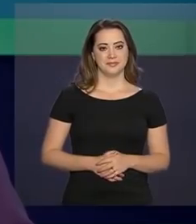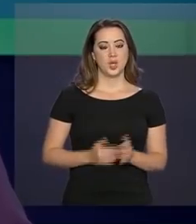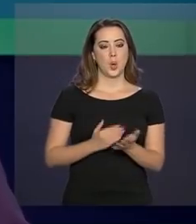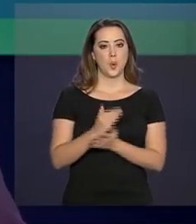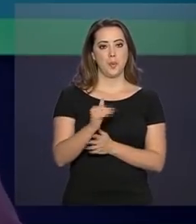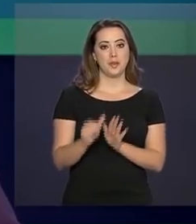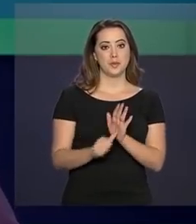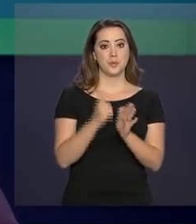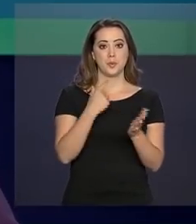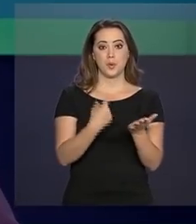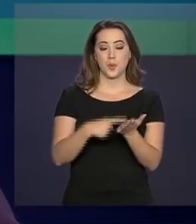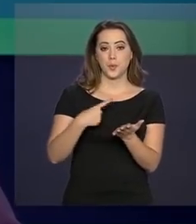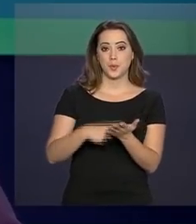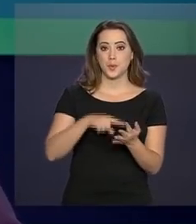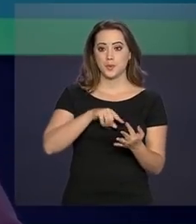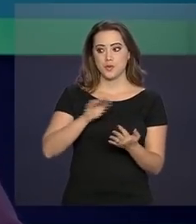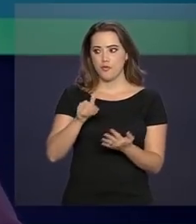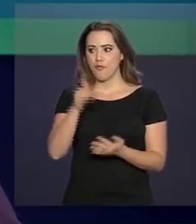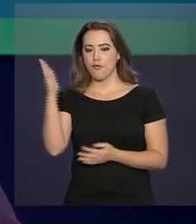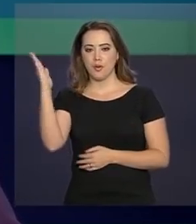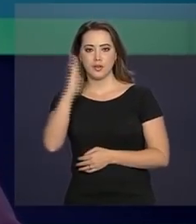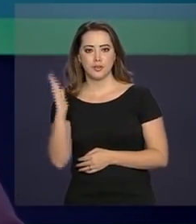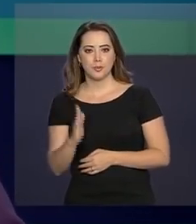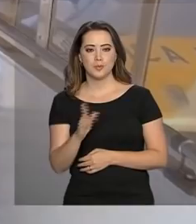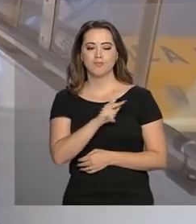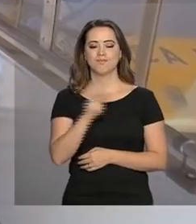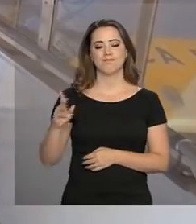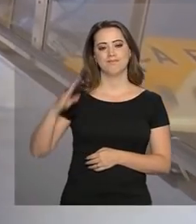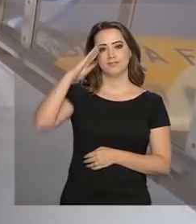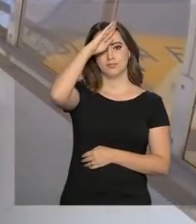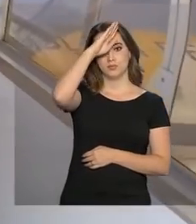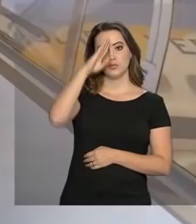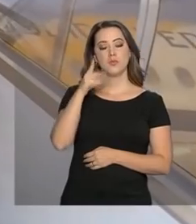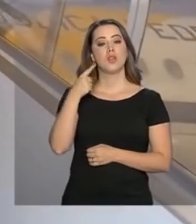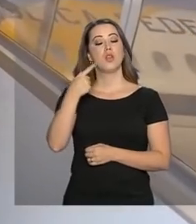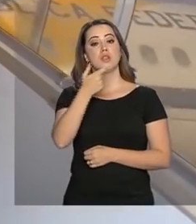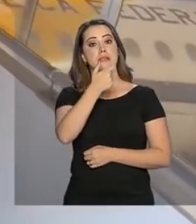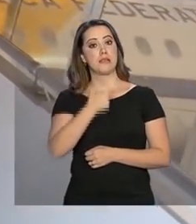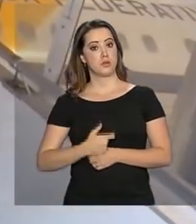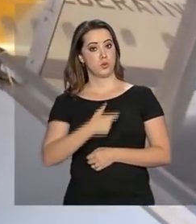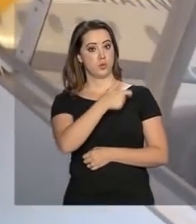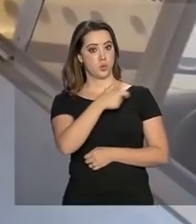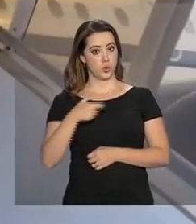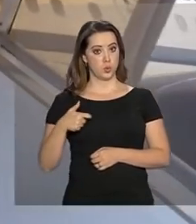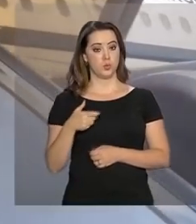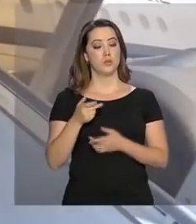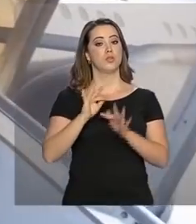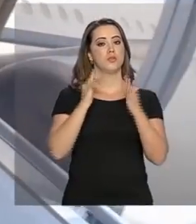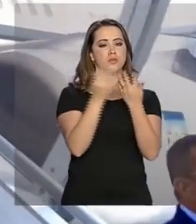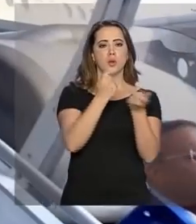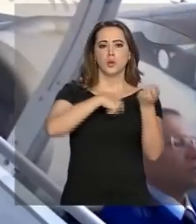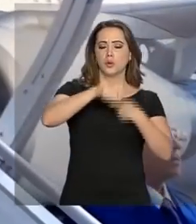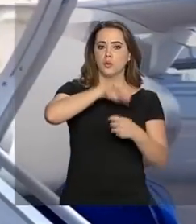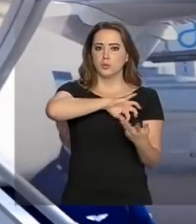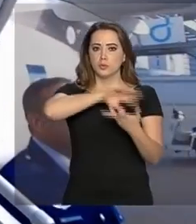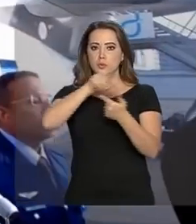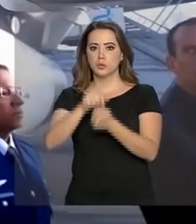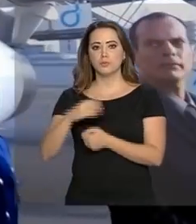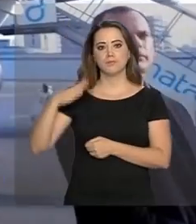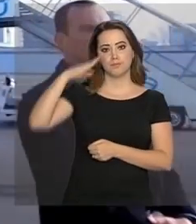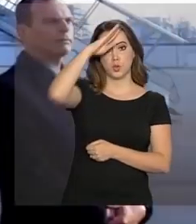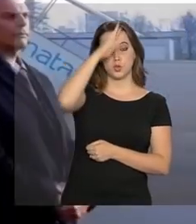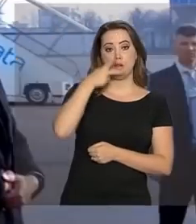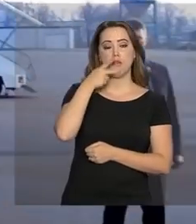Começa a primeira agenda internacional do presidente Jair Bolsonaro. Em Davos, na Suíça, para o Fórum Econômico Mundial, Bolsonaro diz